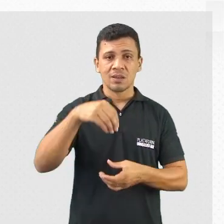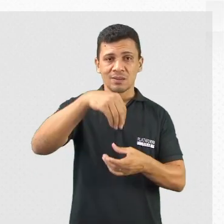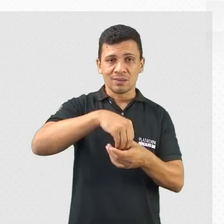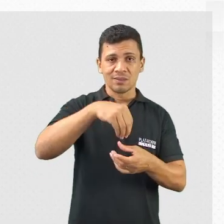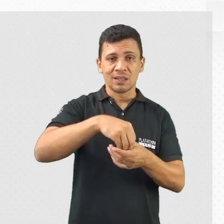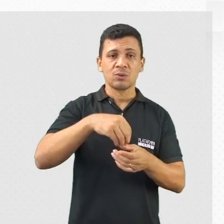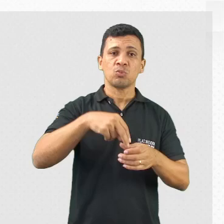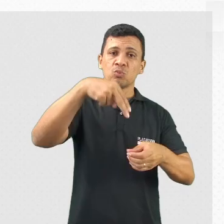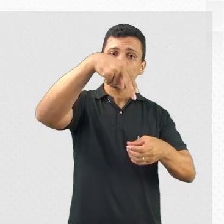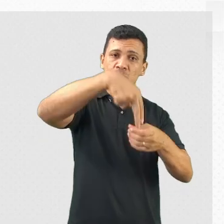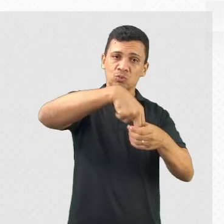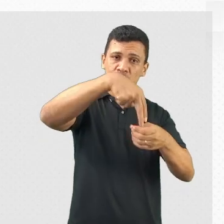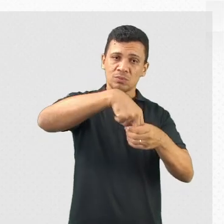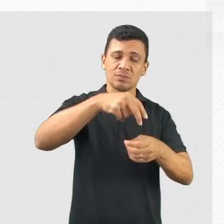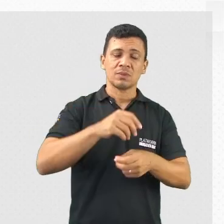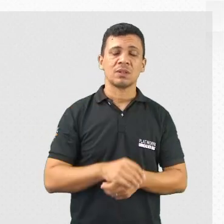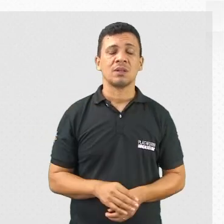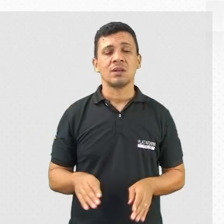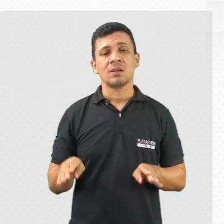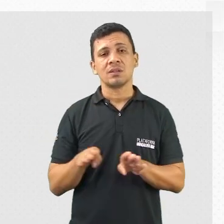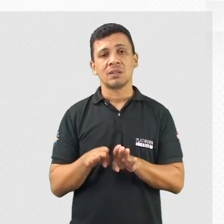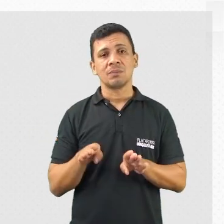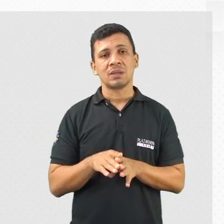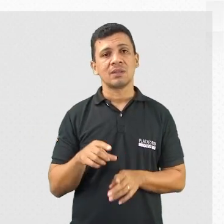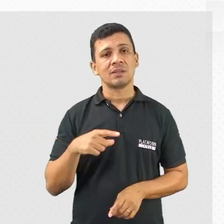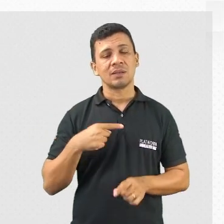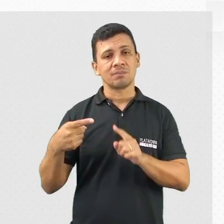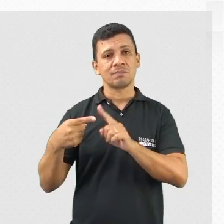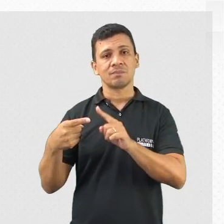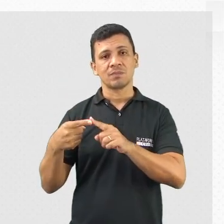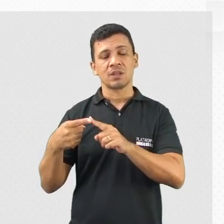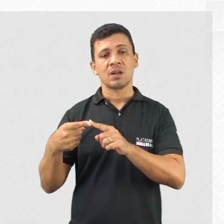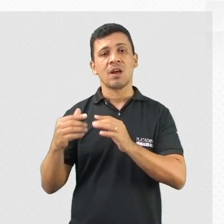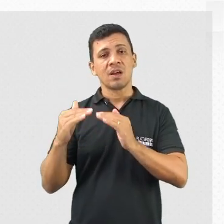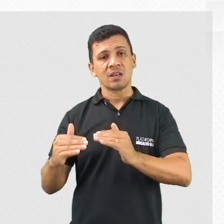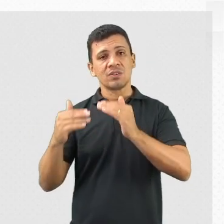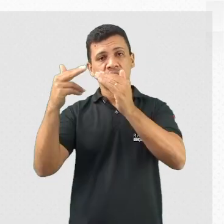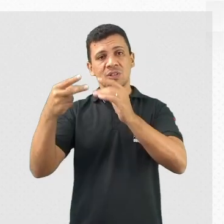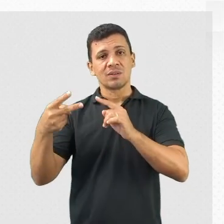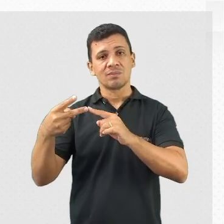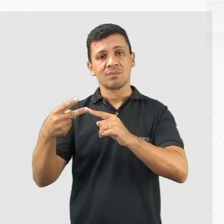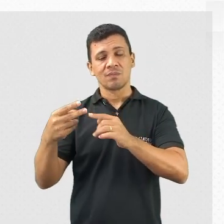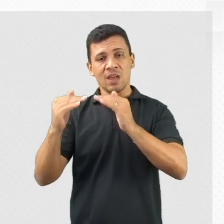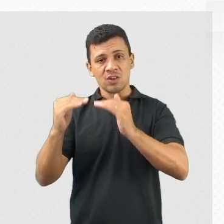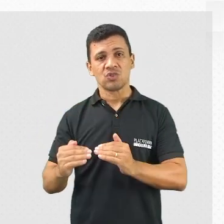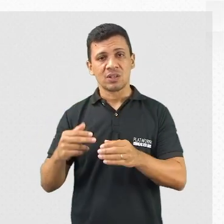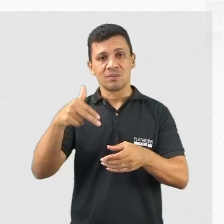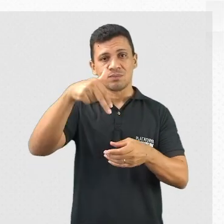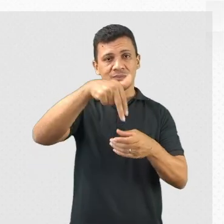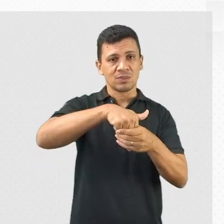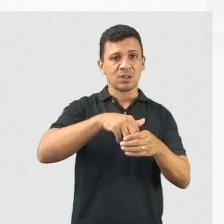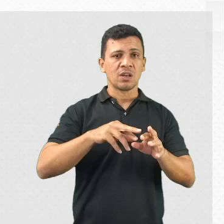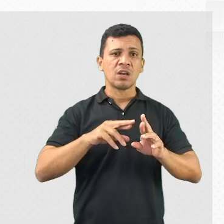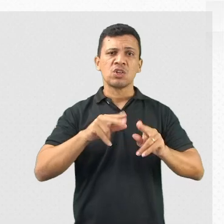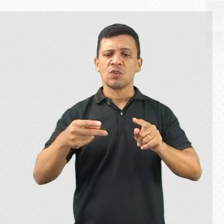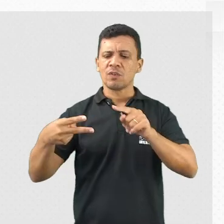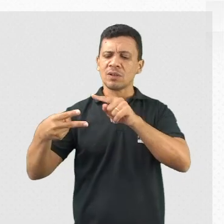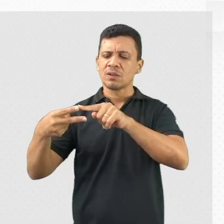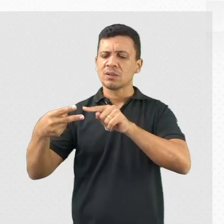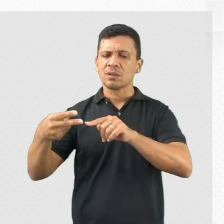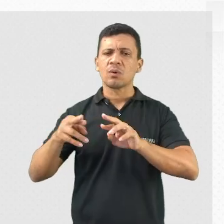Terra, tá? Ele também é subclassificado em núcleo externo e núcleo interno. E o que é que diferencia um de outro, gente?